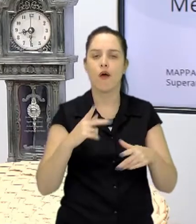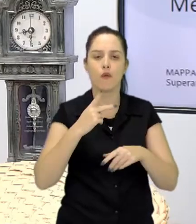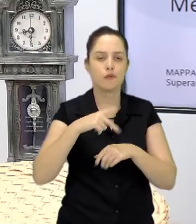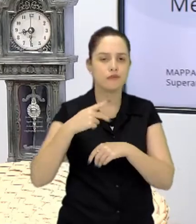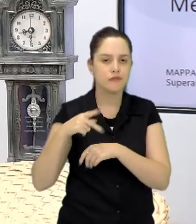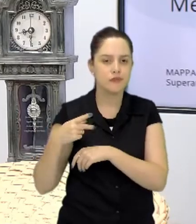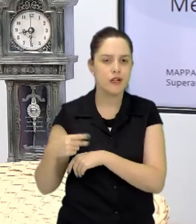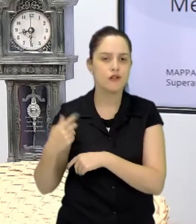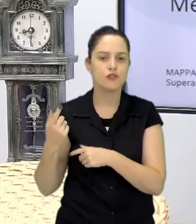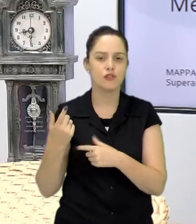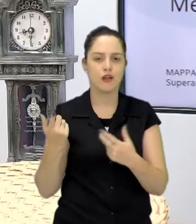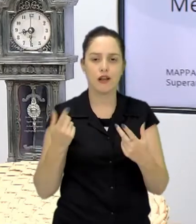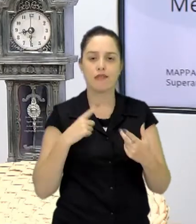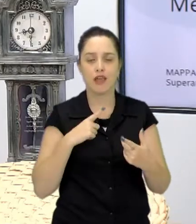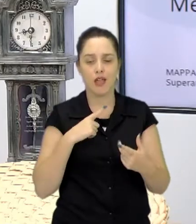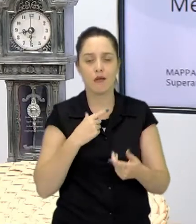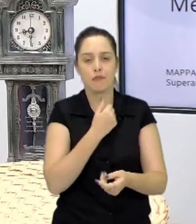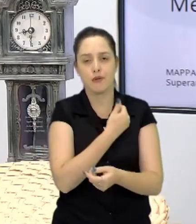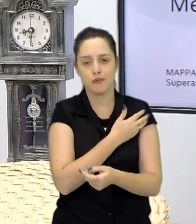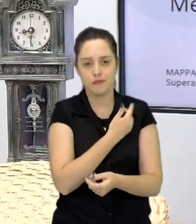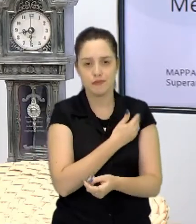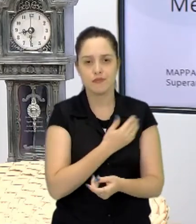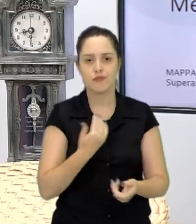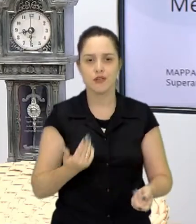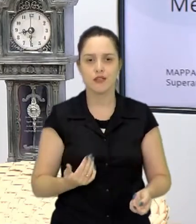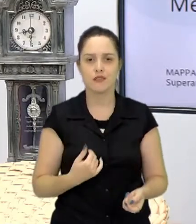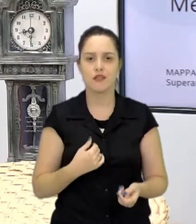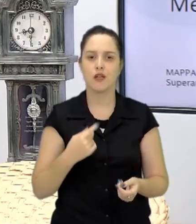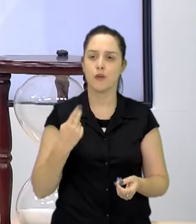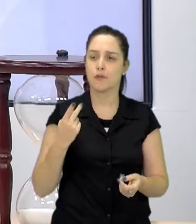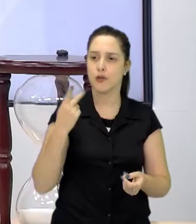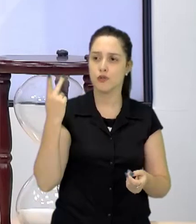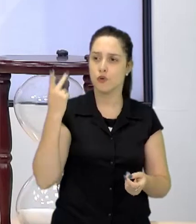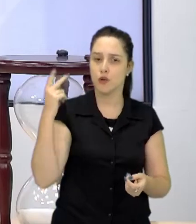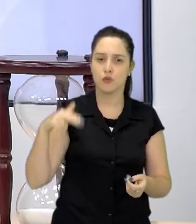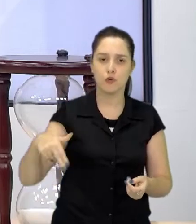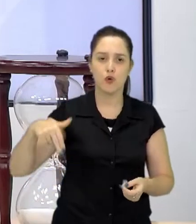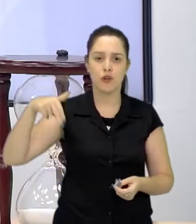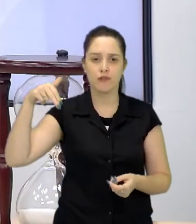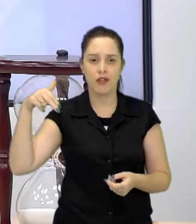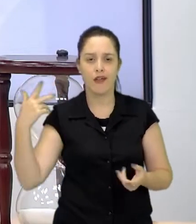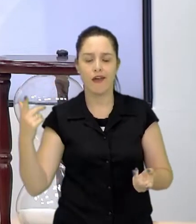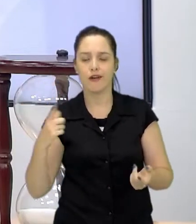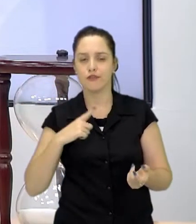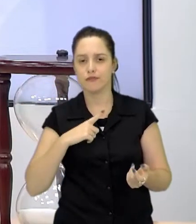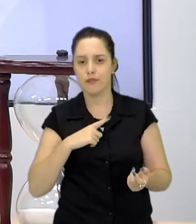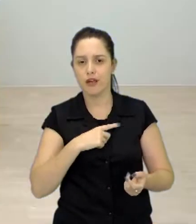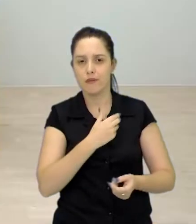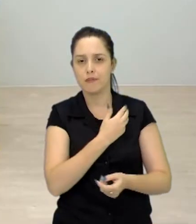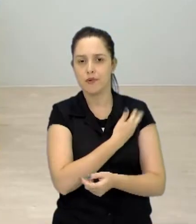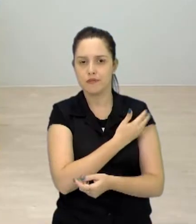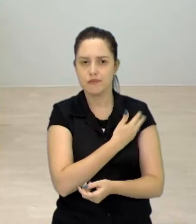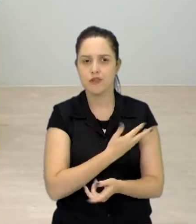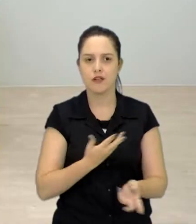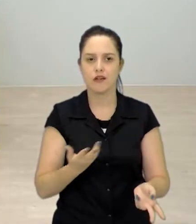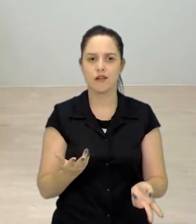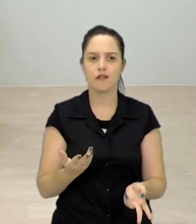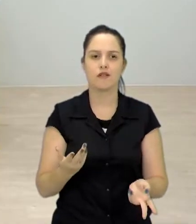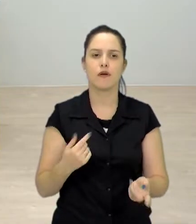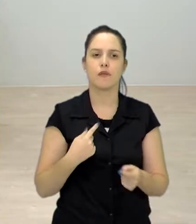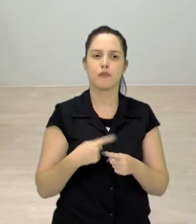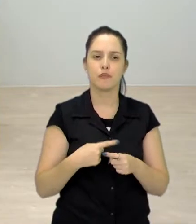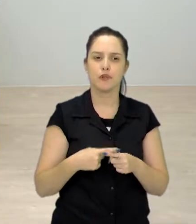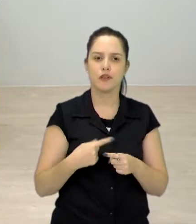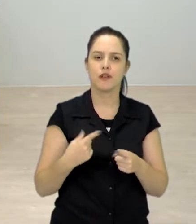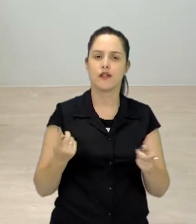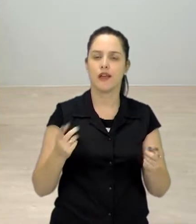vezes nós temos preconceito com pessoas do Nordeste, né? Muitas vezes a xenofobia não é só com um estrangeiro, um africano que vem